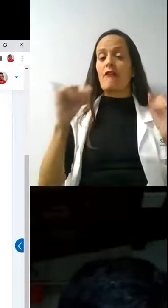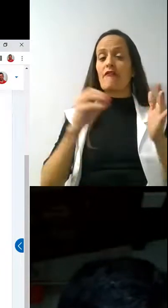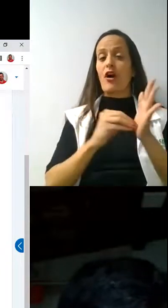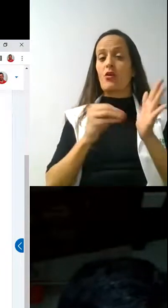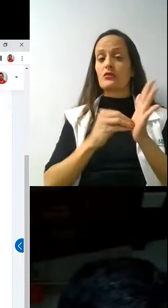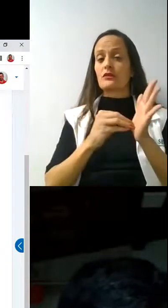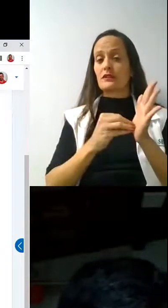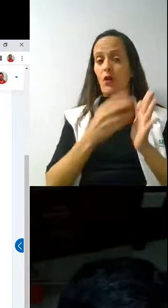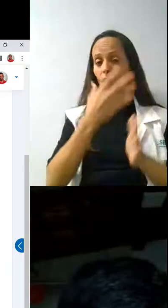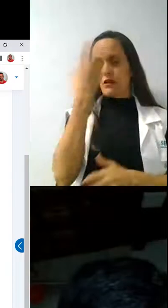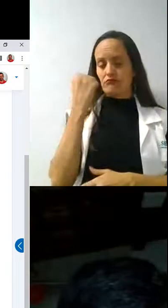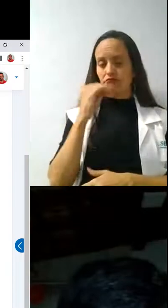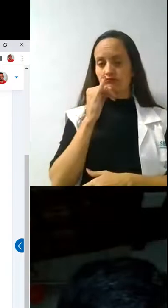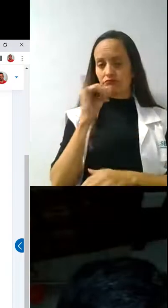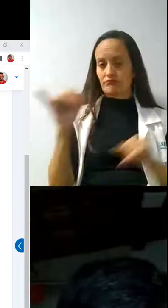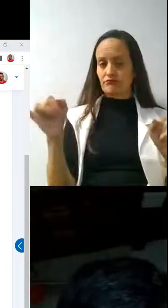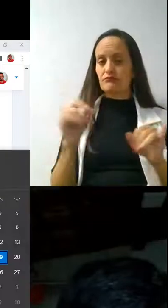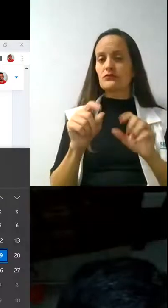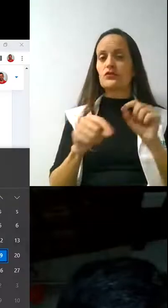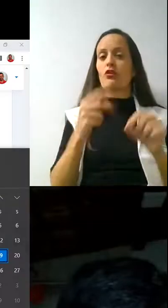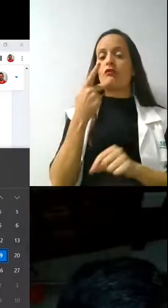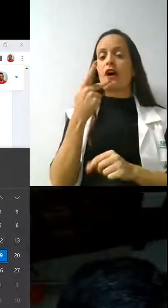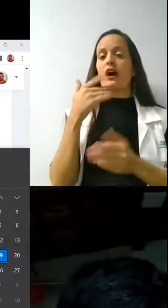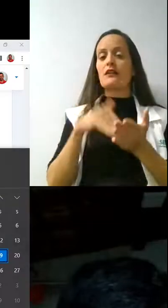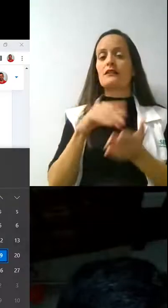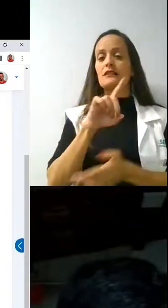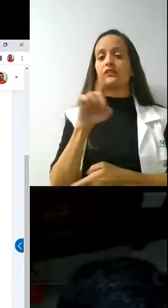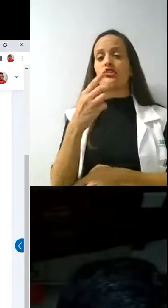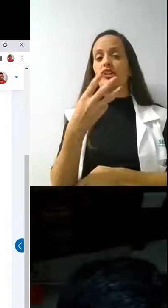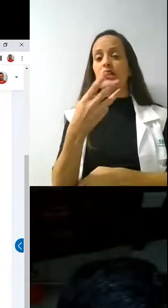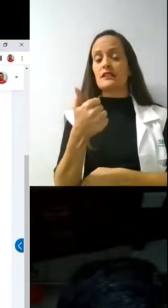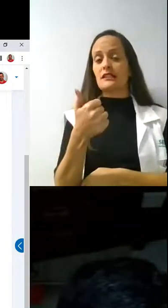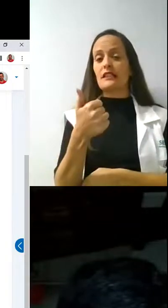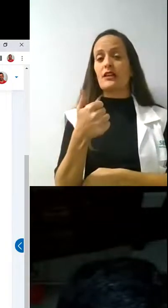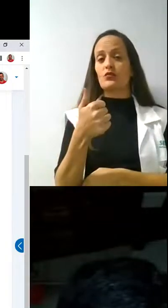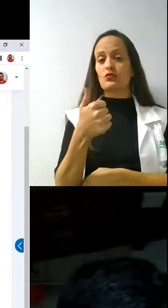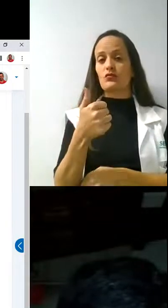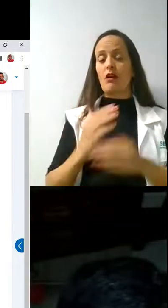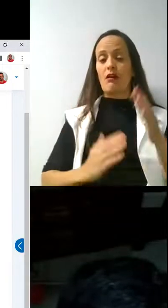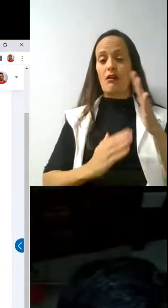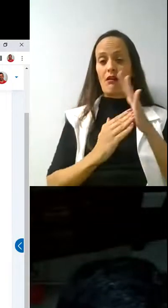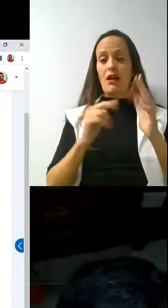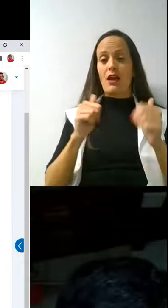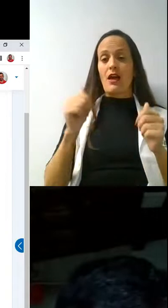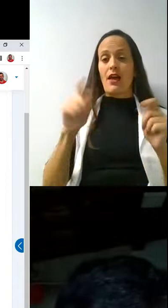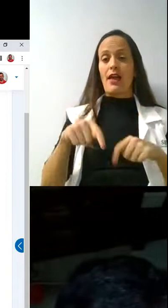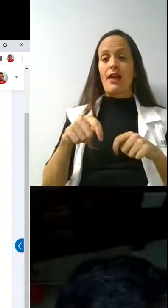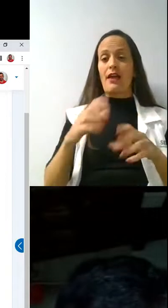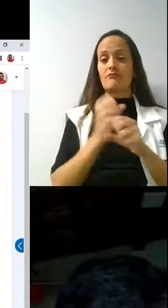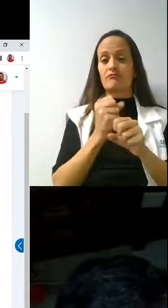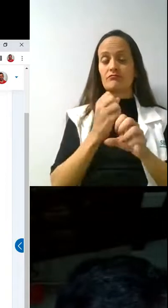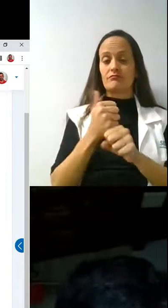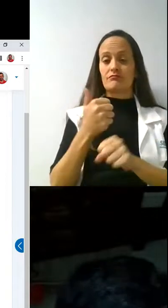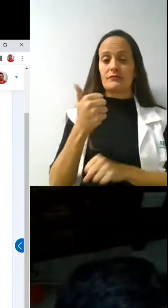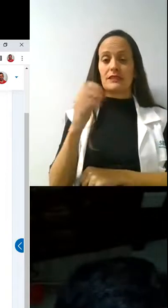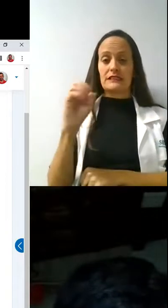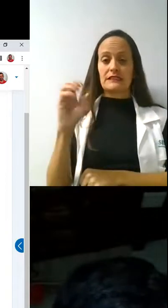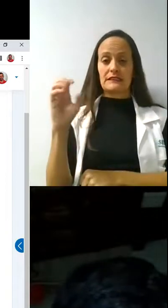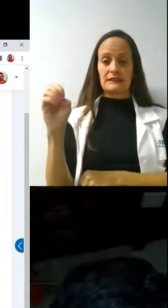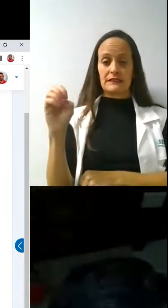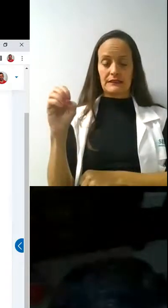vou colocar o aviso daqui a pouquinho, que até dia 31 fica valendo os 100 pontos. Beleza, então. Então eu vou enviar segunda-feira,